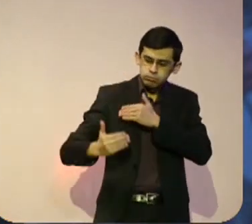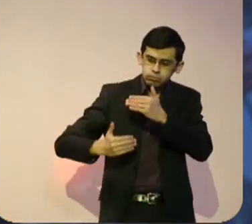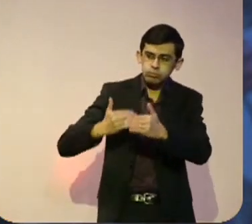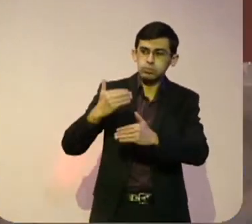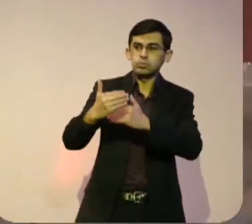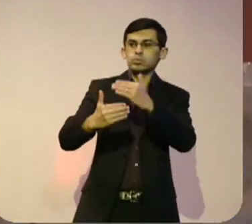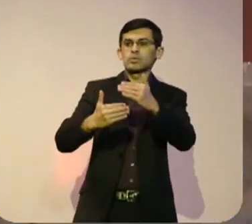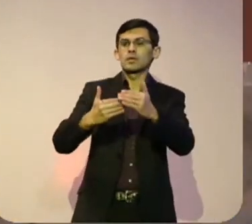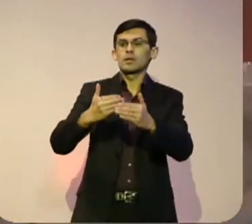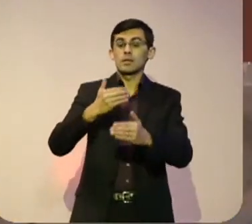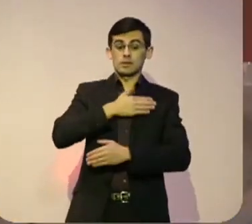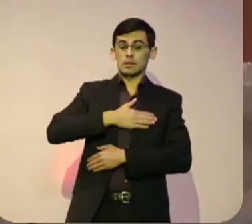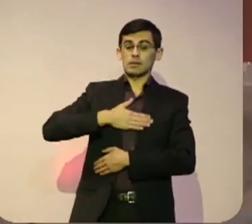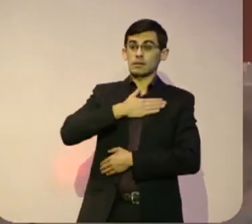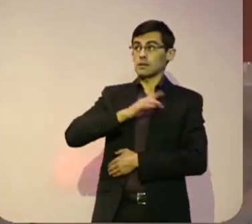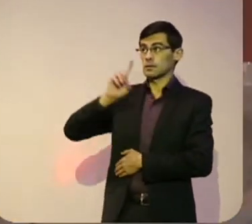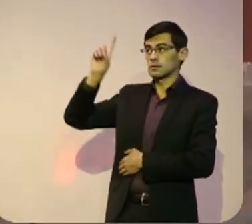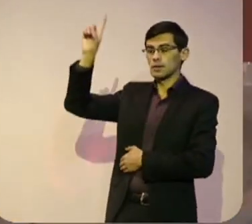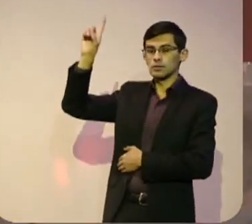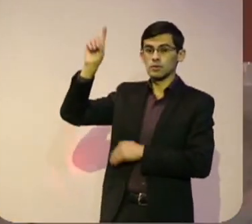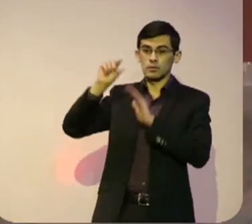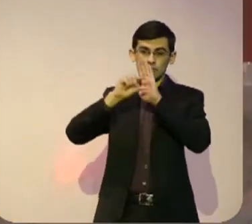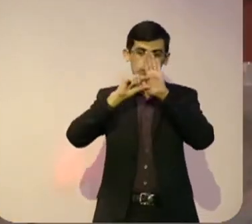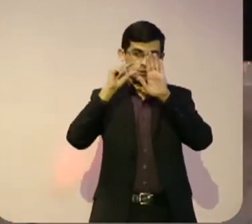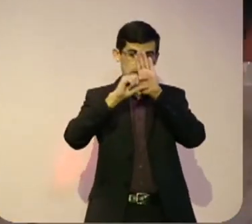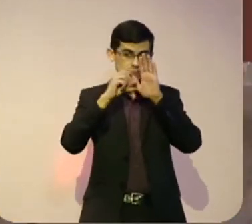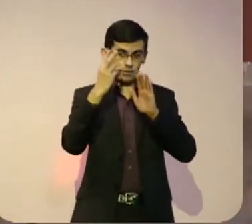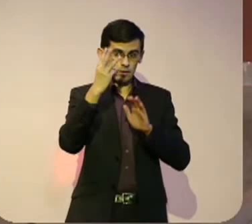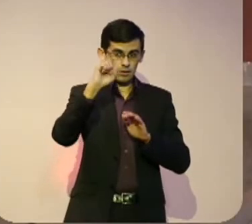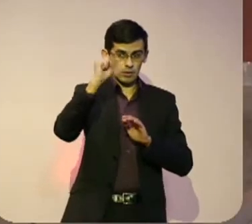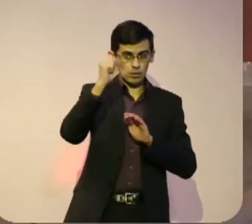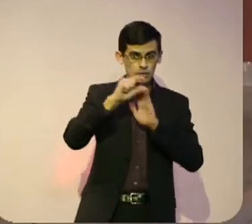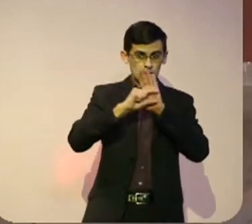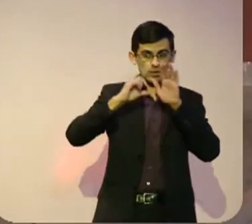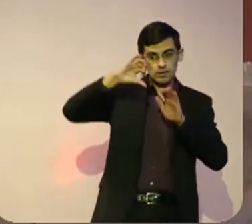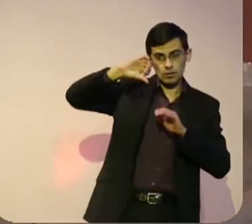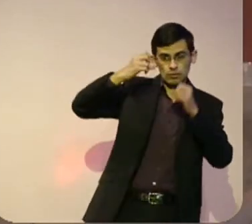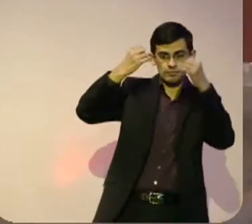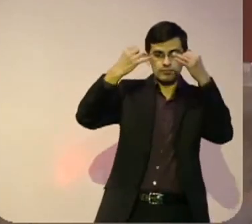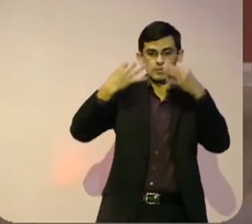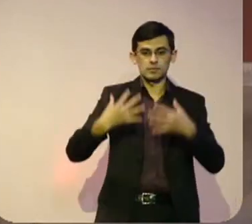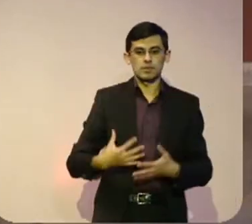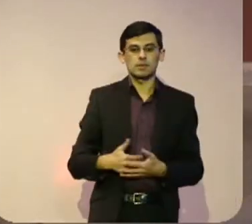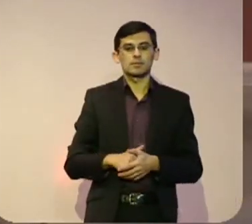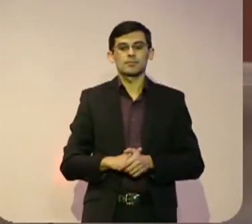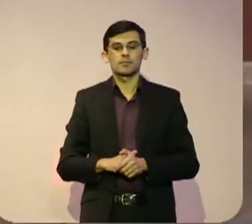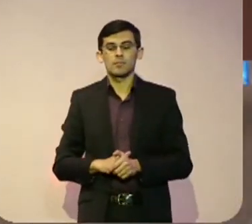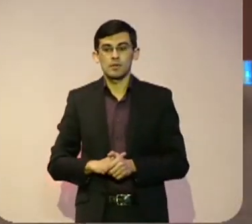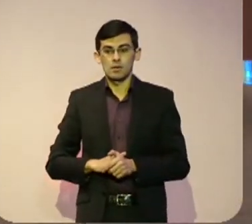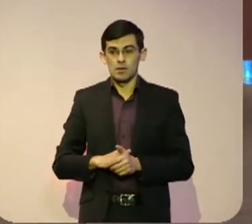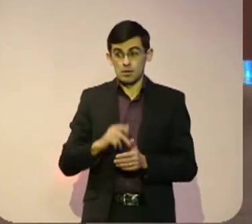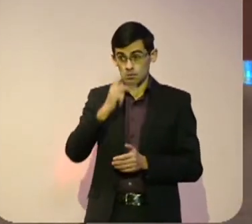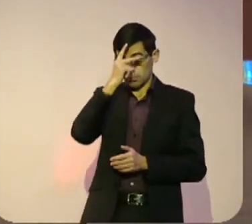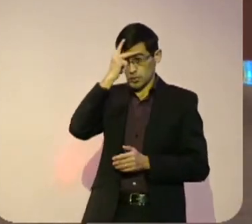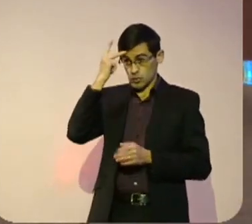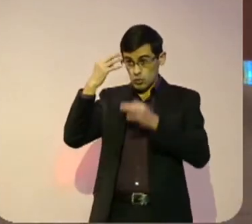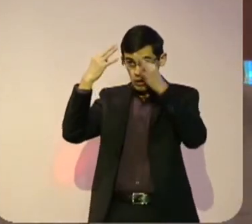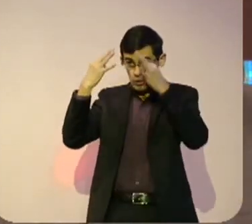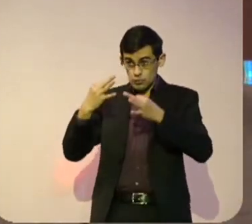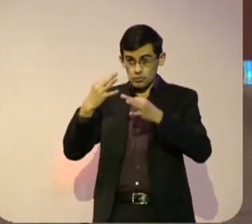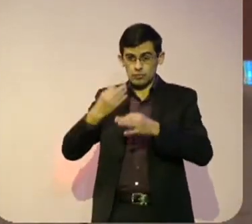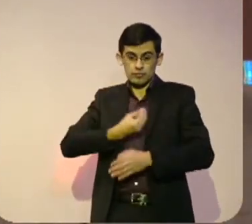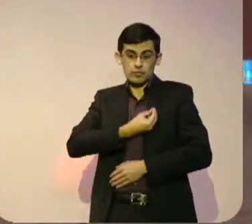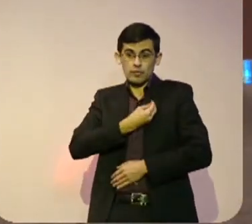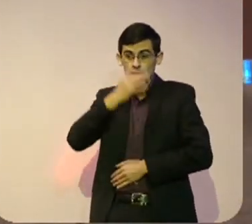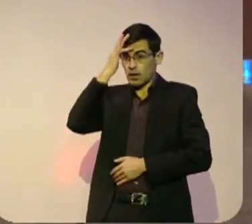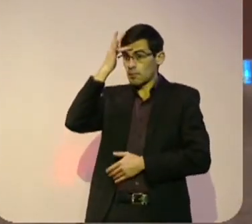avançar no agradar a Deus. Versículo 38 e 39 vai dizer assim: o justo viverá pela